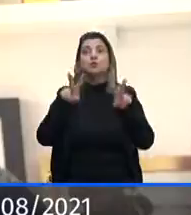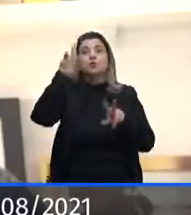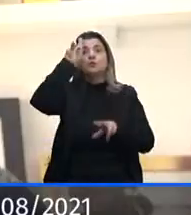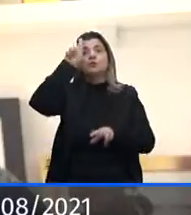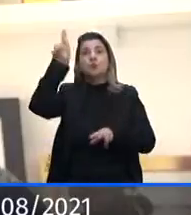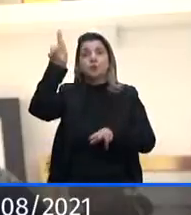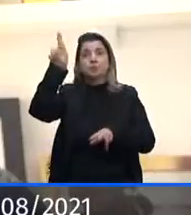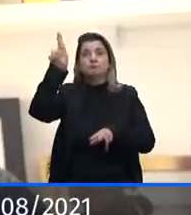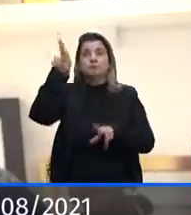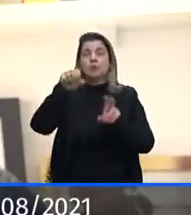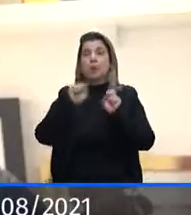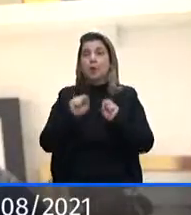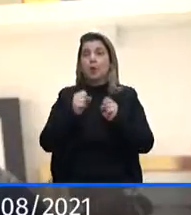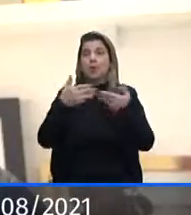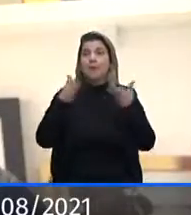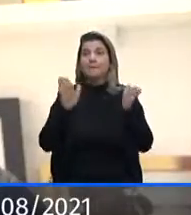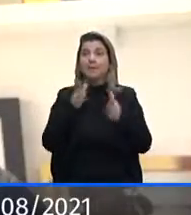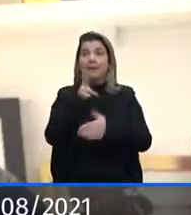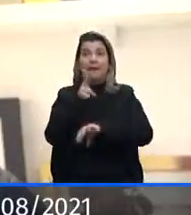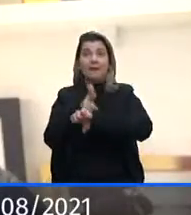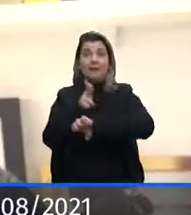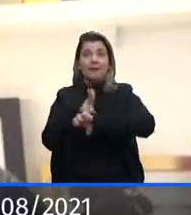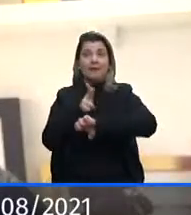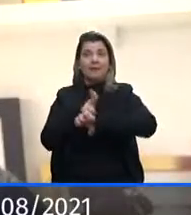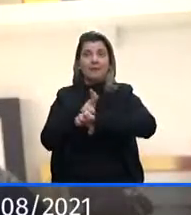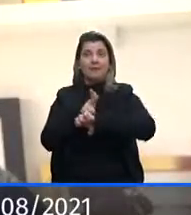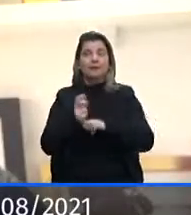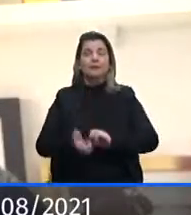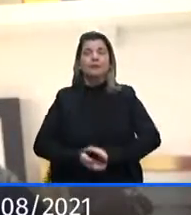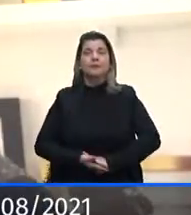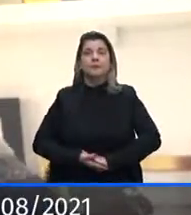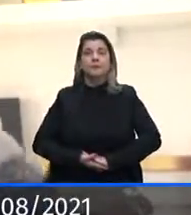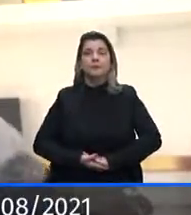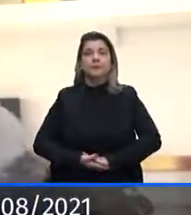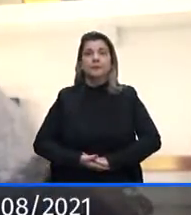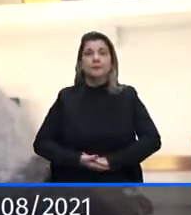abrir a câmera? Enxergando, presidente. Câmera aberta,